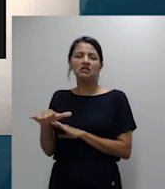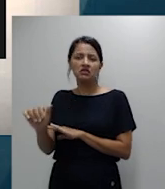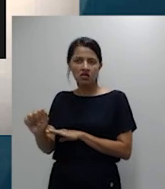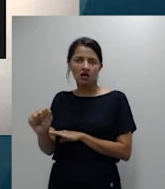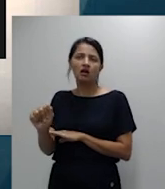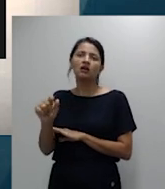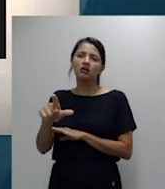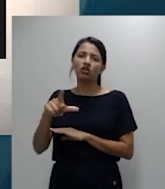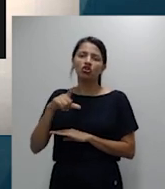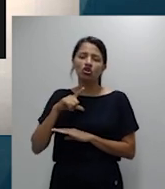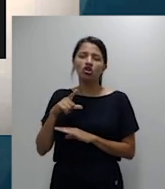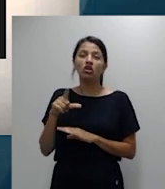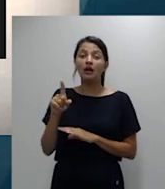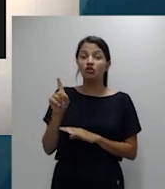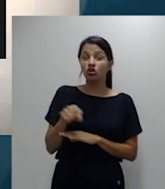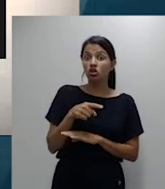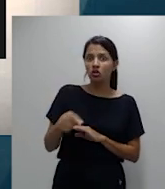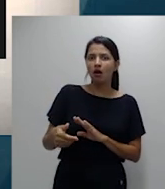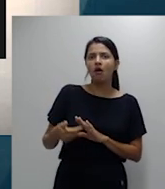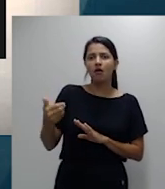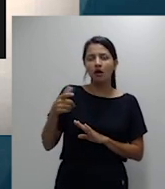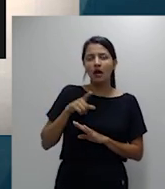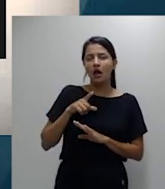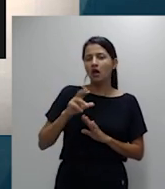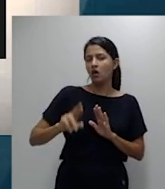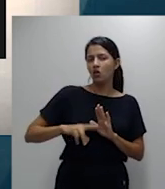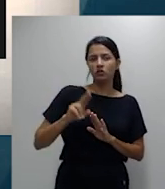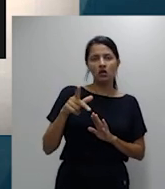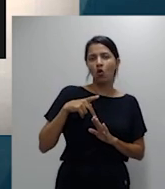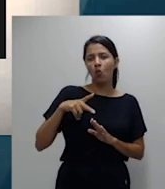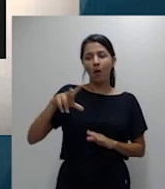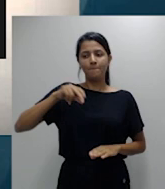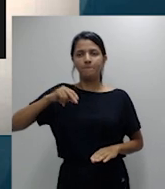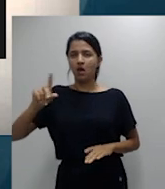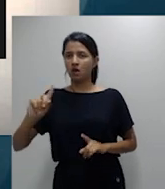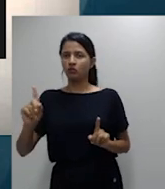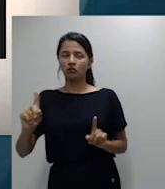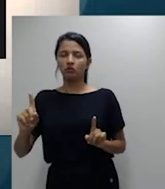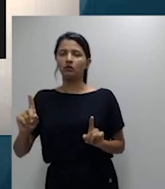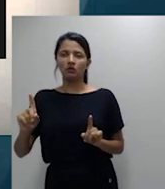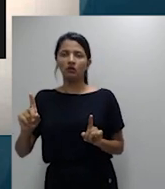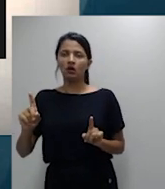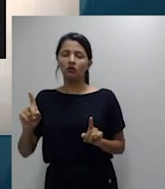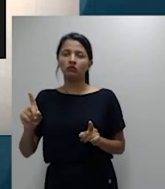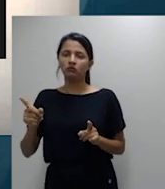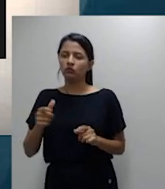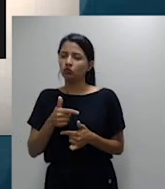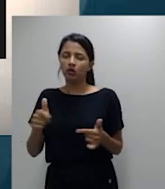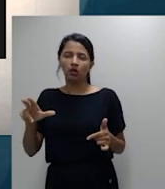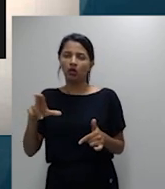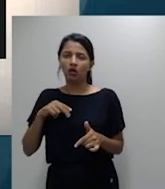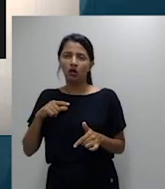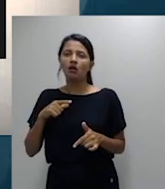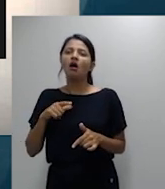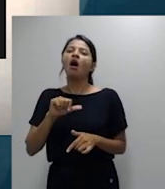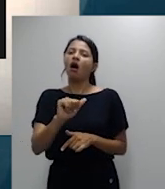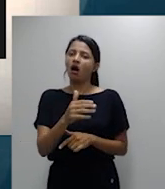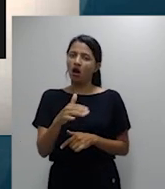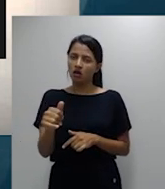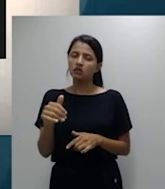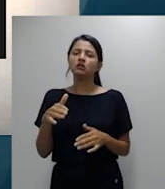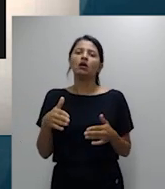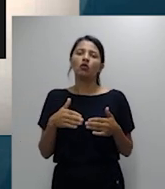extinguir portanto sem resolução de mérito na ao presidente ação é